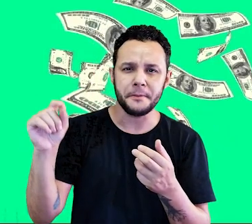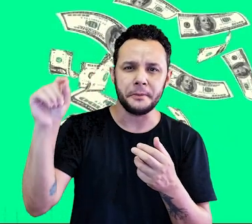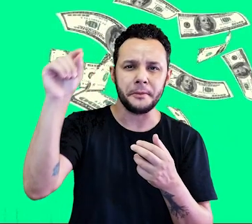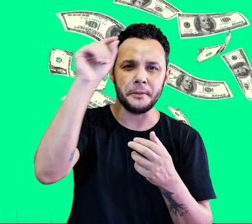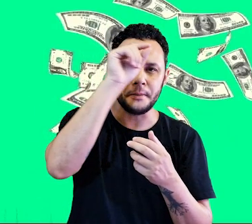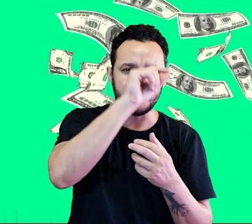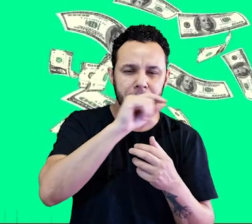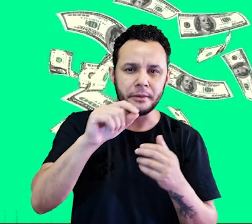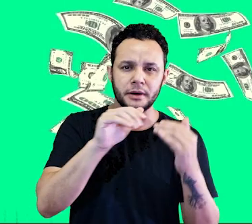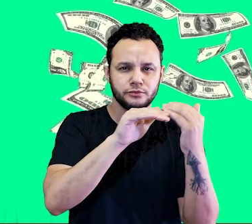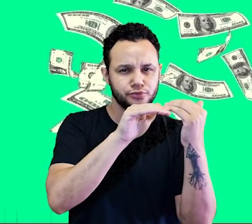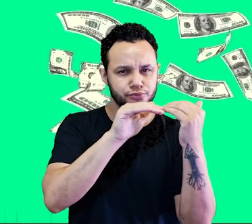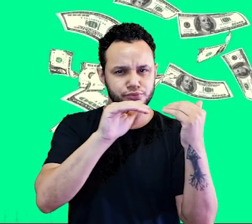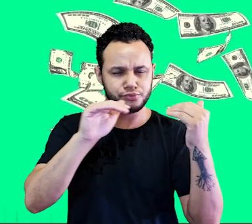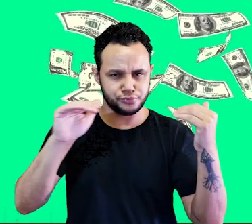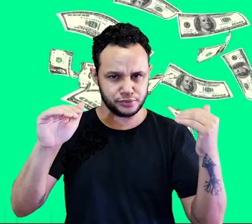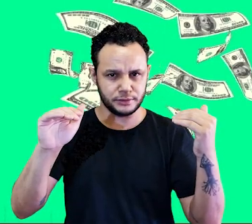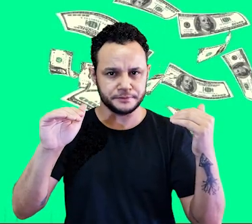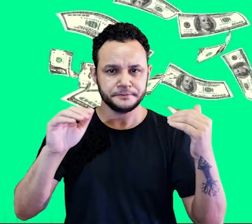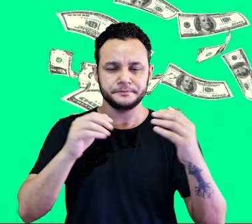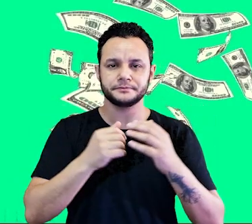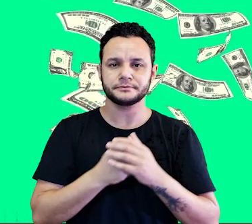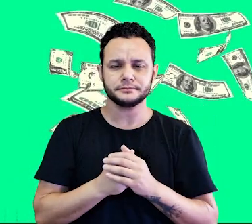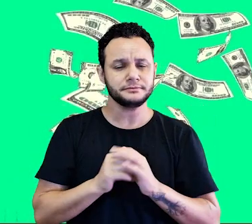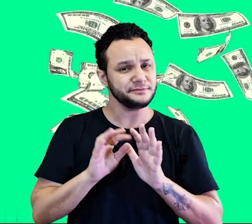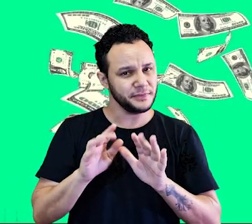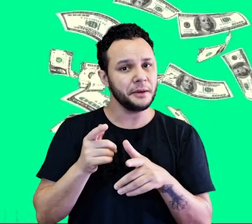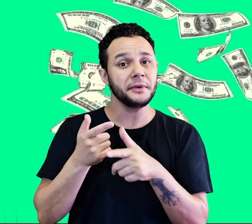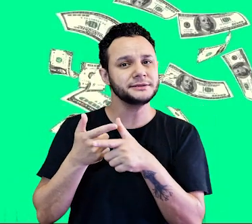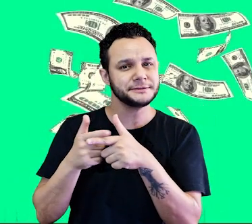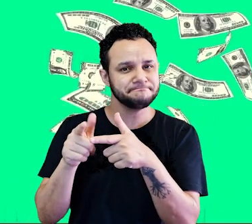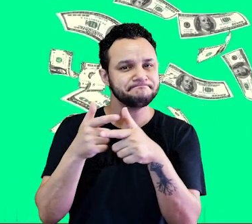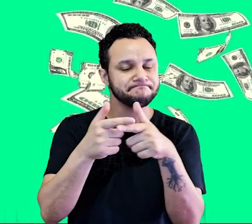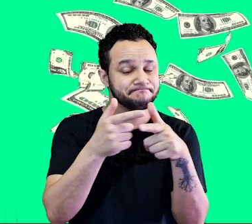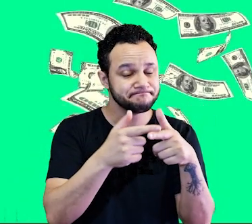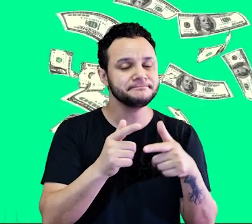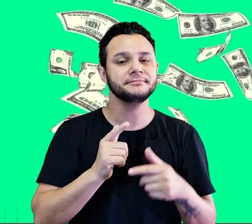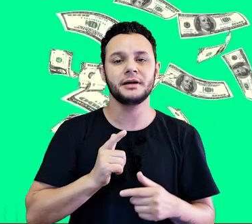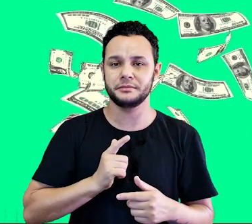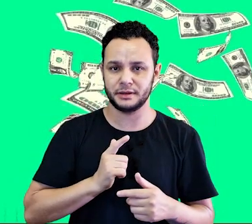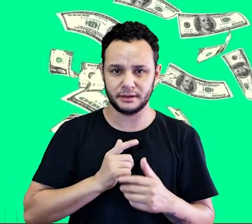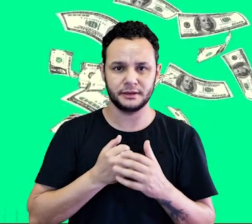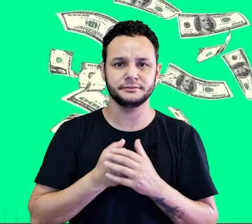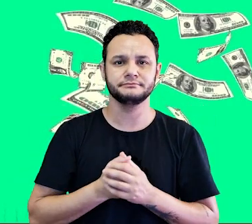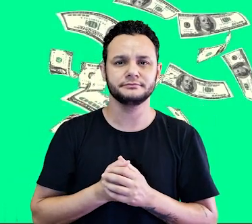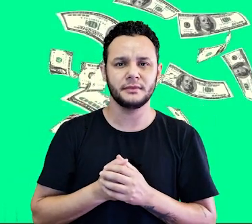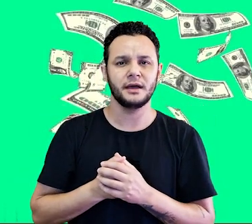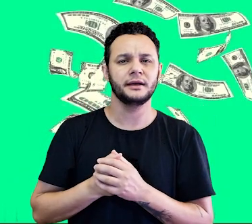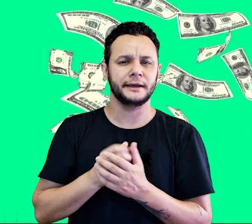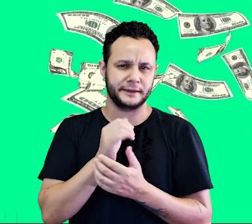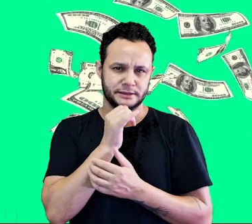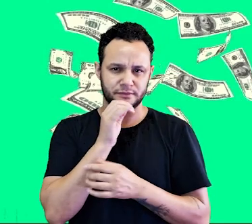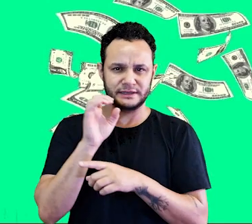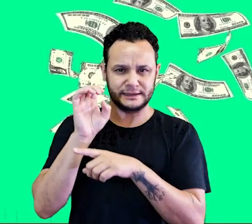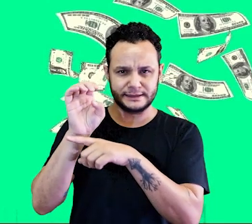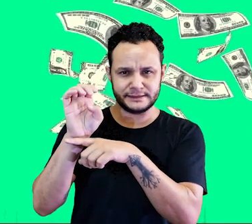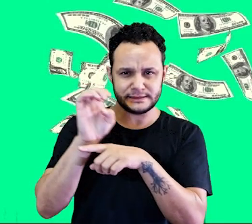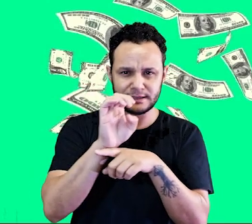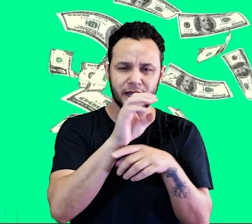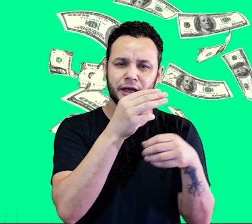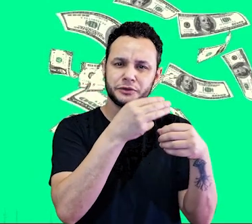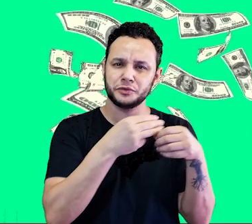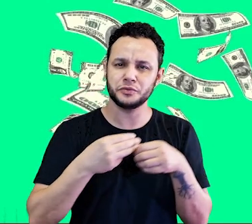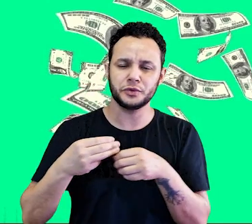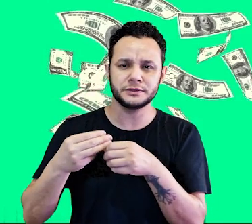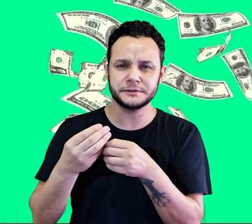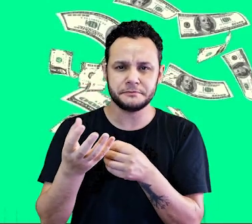país todo, né? Isso acaba sendo um problema, né? Porque se eu estou falando, né, que os estados e municípios vão